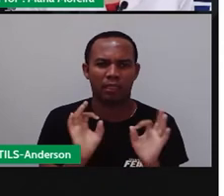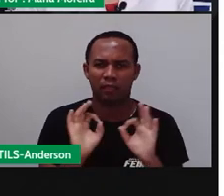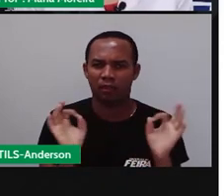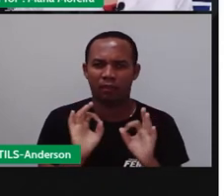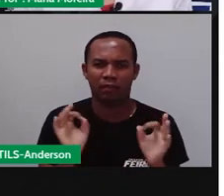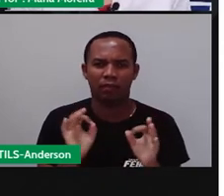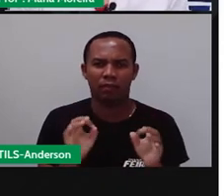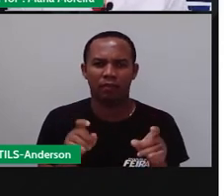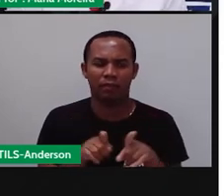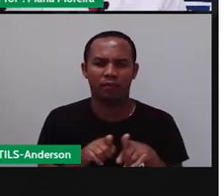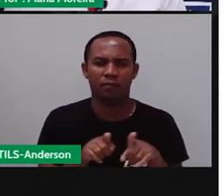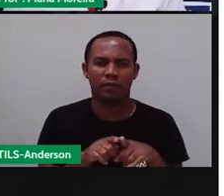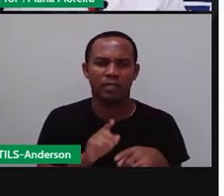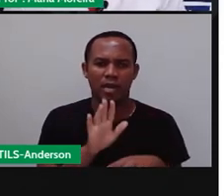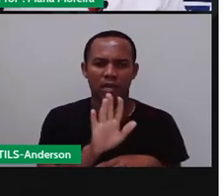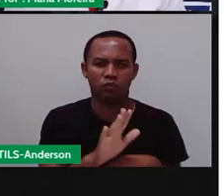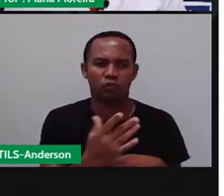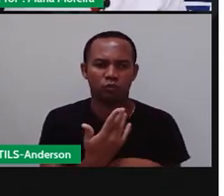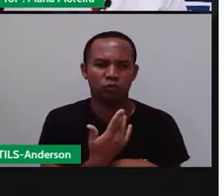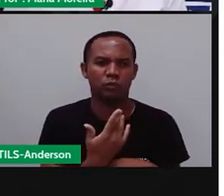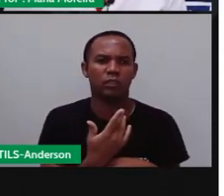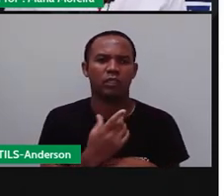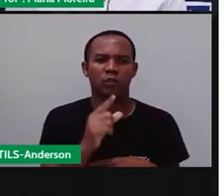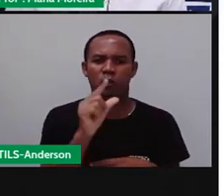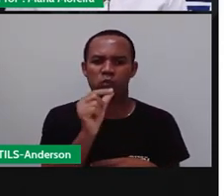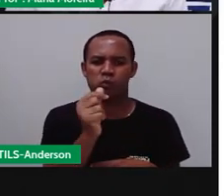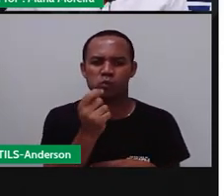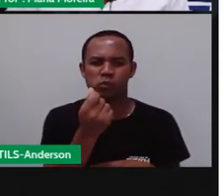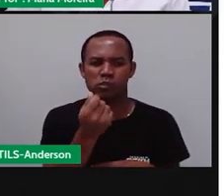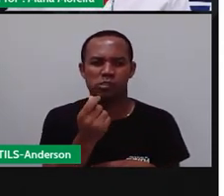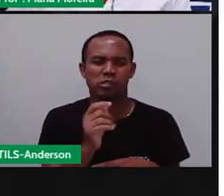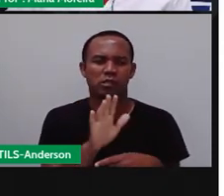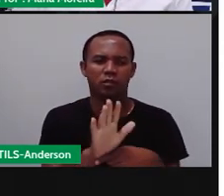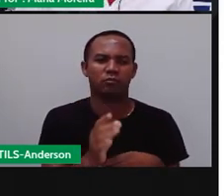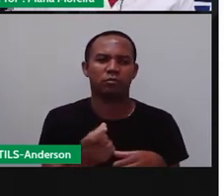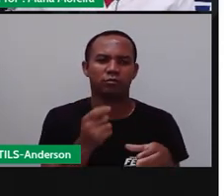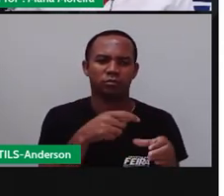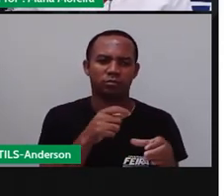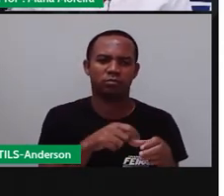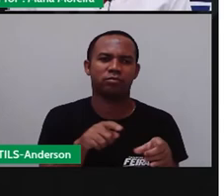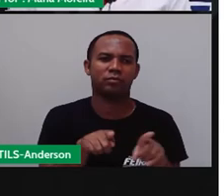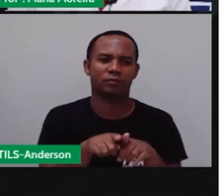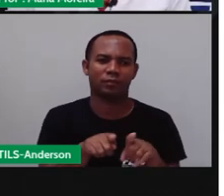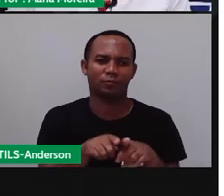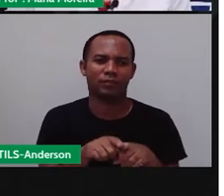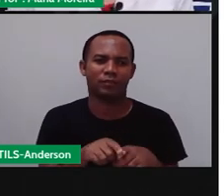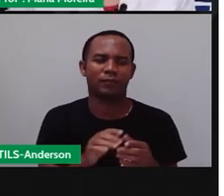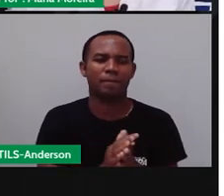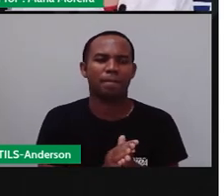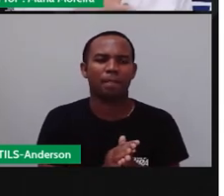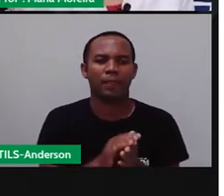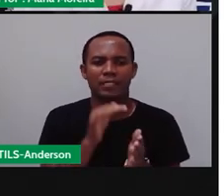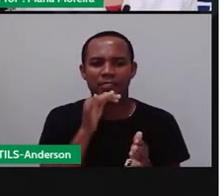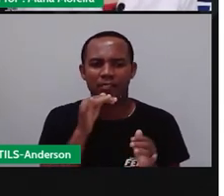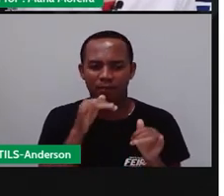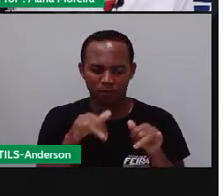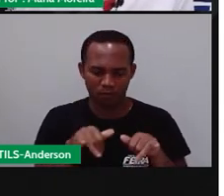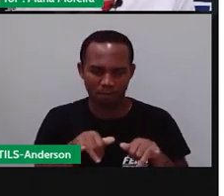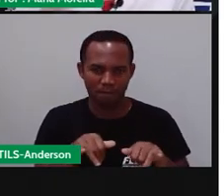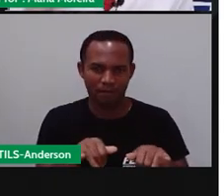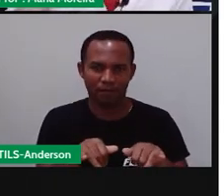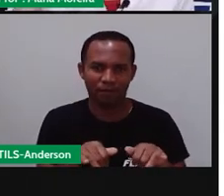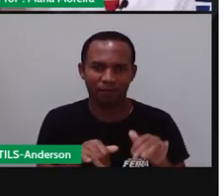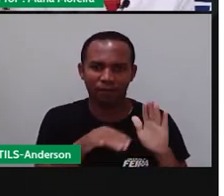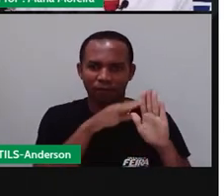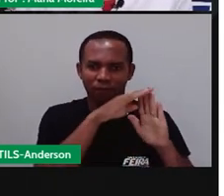das contas, ajuda a economizar também. Então, o Flávio falou, se você faz uma lista de supermercado, né, olha essa daí, já está